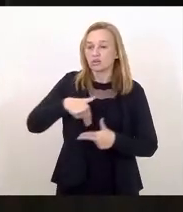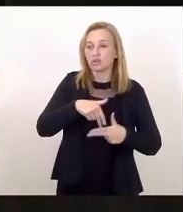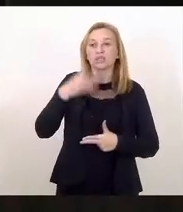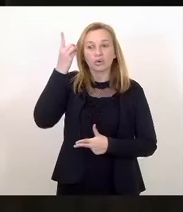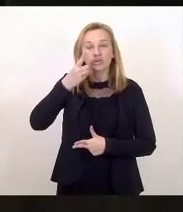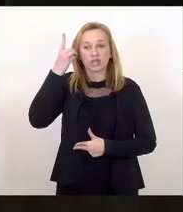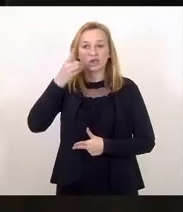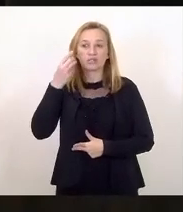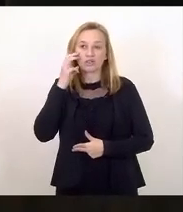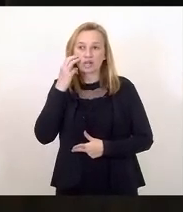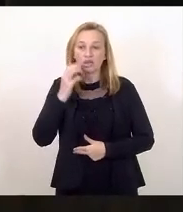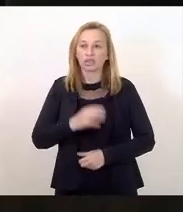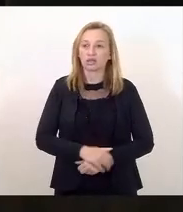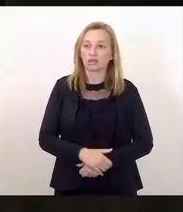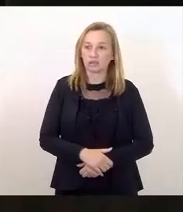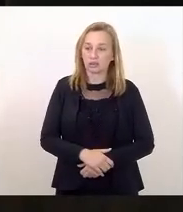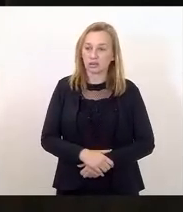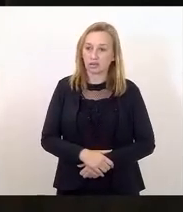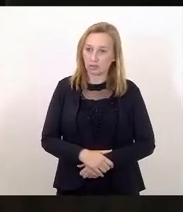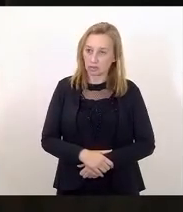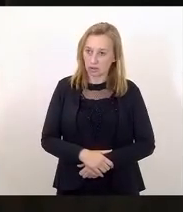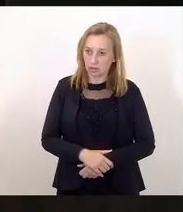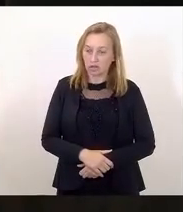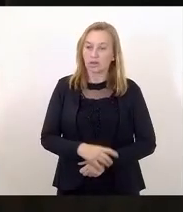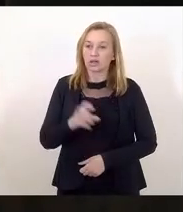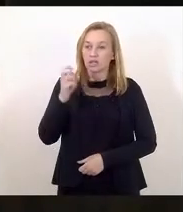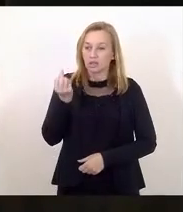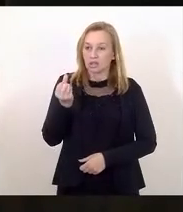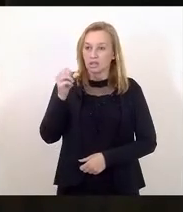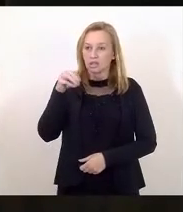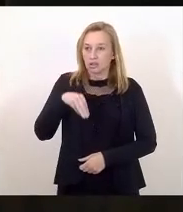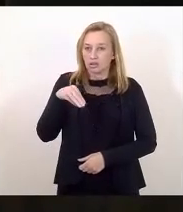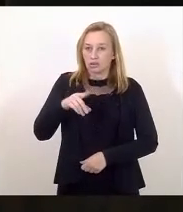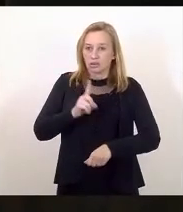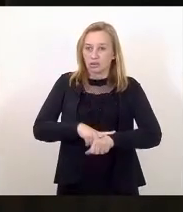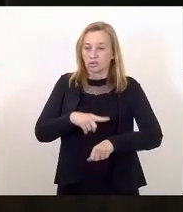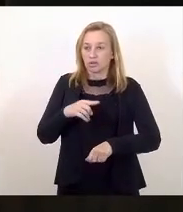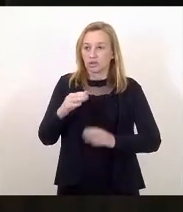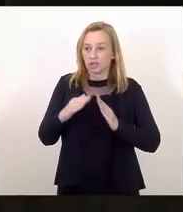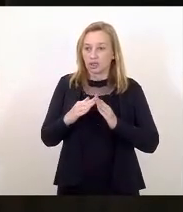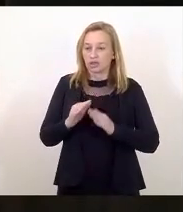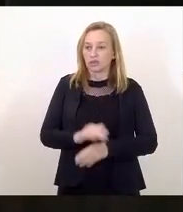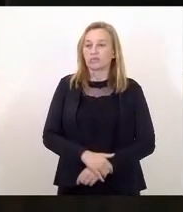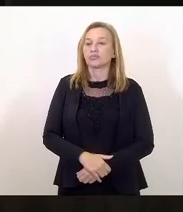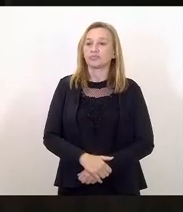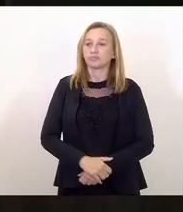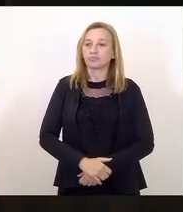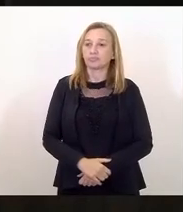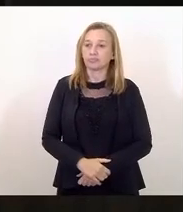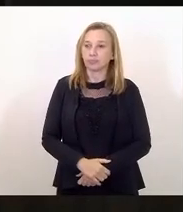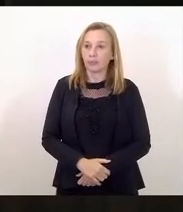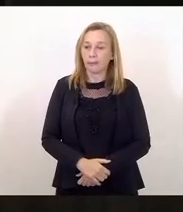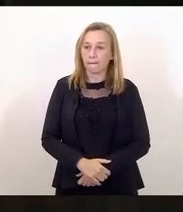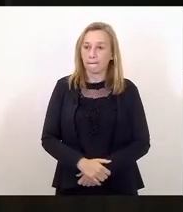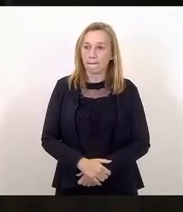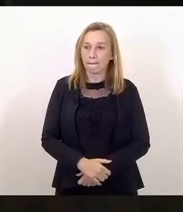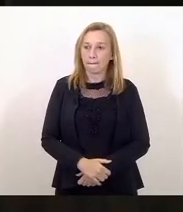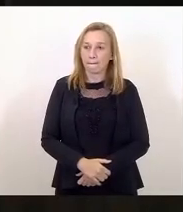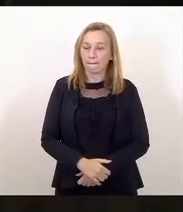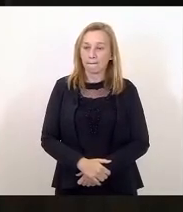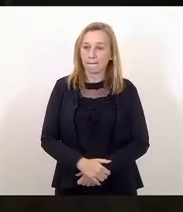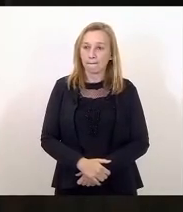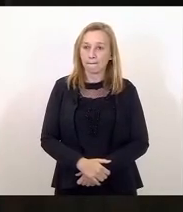deputado Valdeck Carneiro. Vossa Excelência dispõe de seis minutos conforme nós consolidamos aqui em acordo.